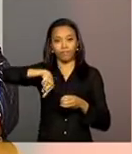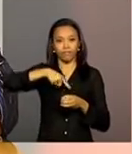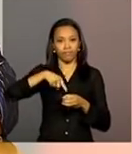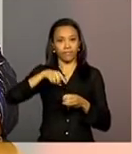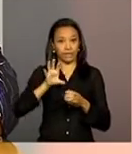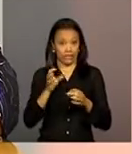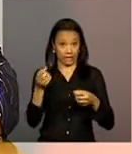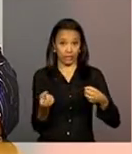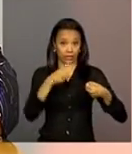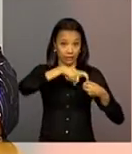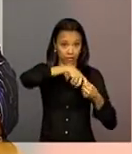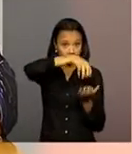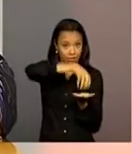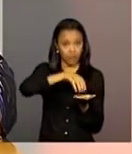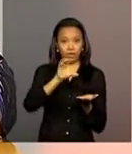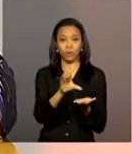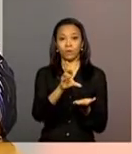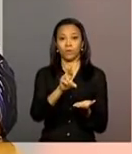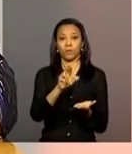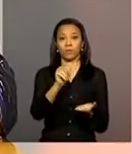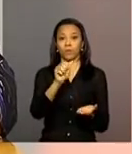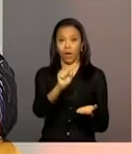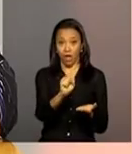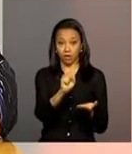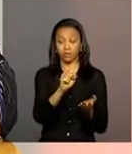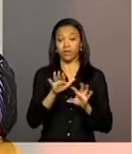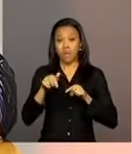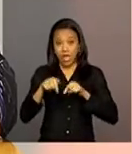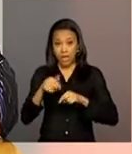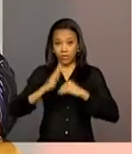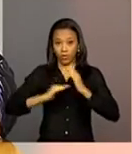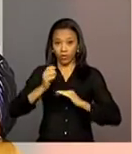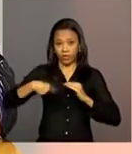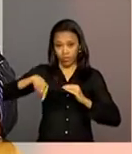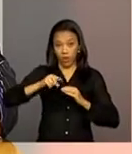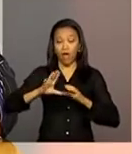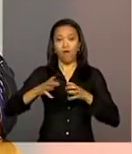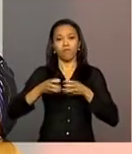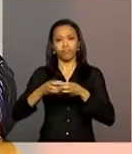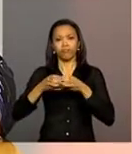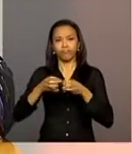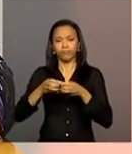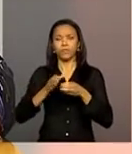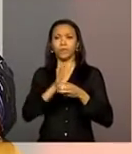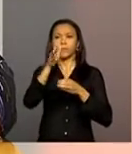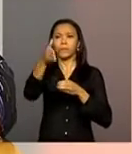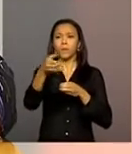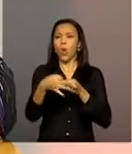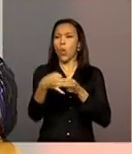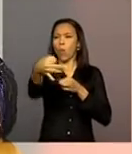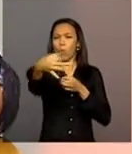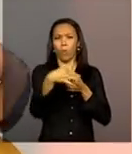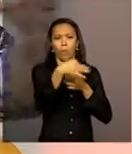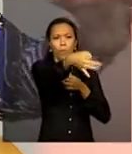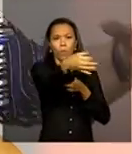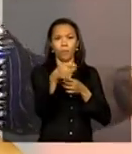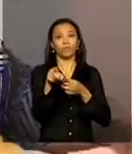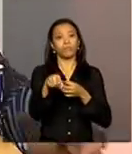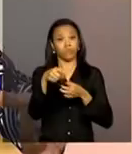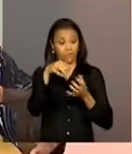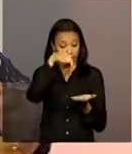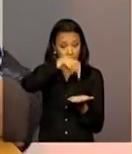CRS a equipe do crais e ela se desloca para atender a população daquelas regiões afastadas do